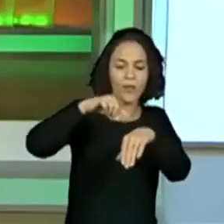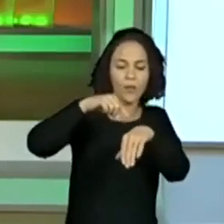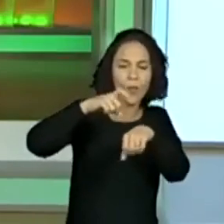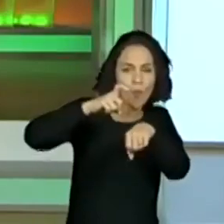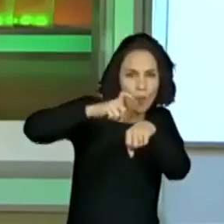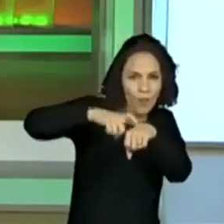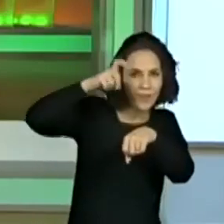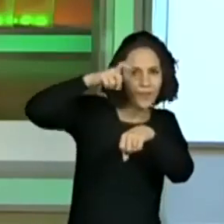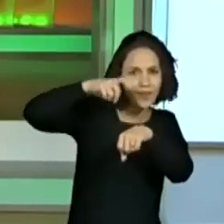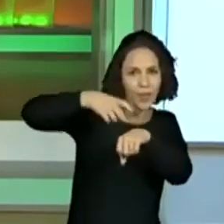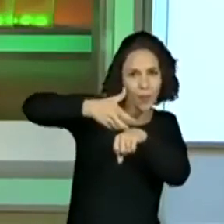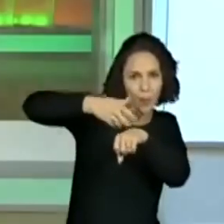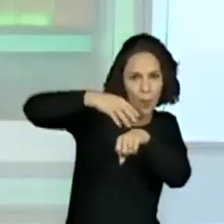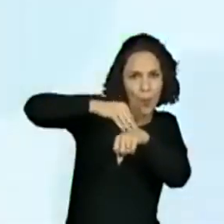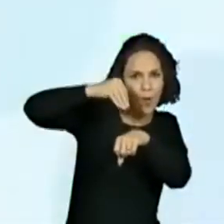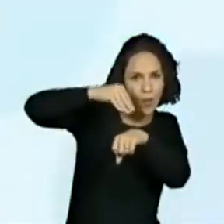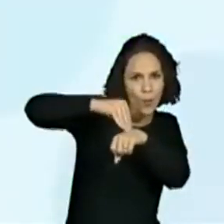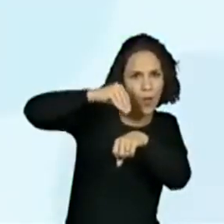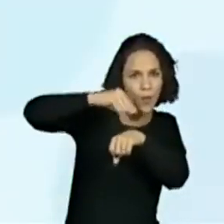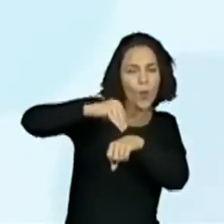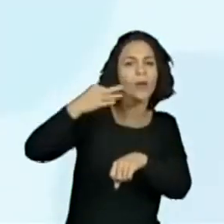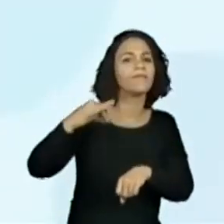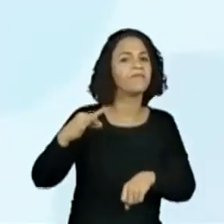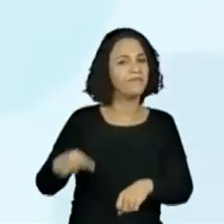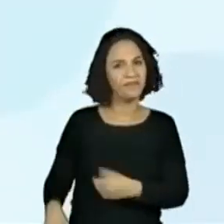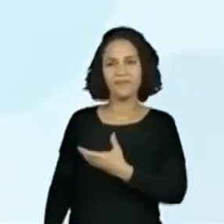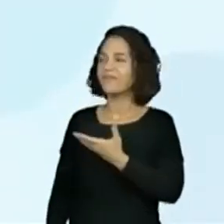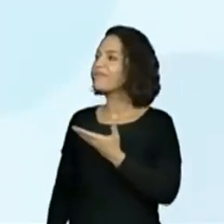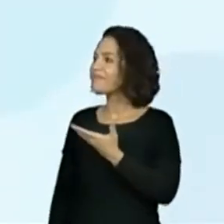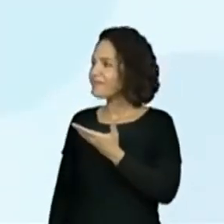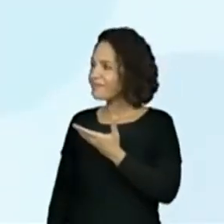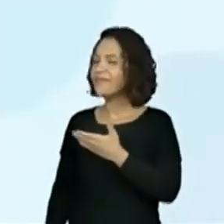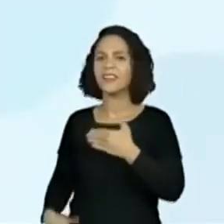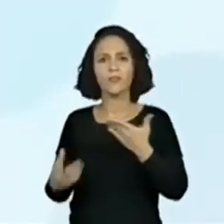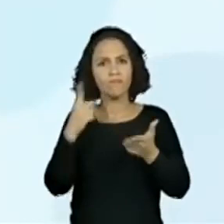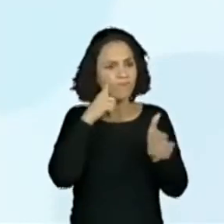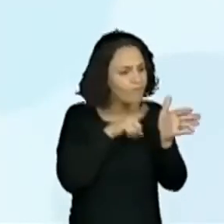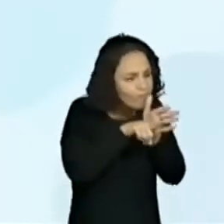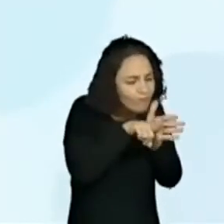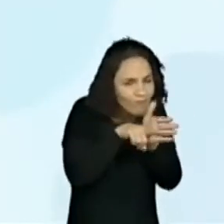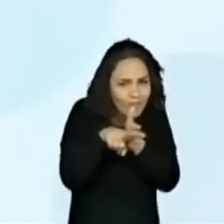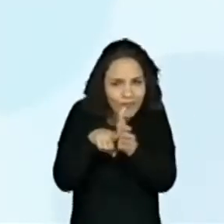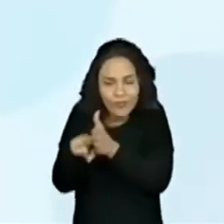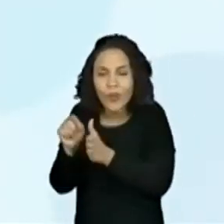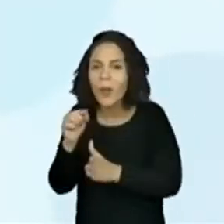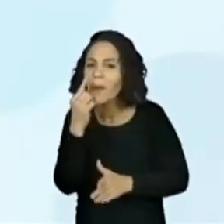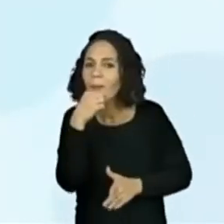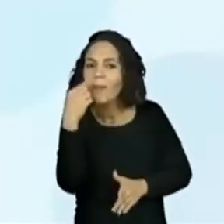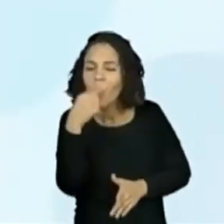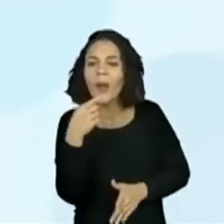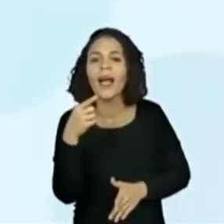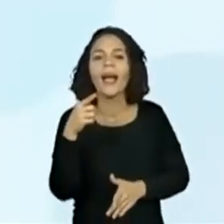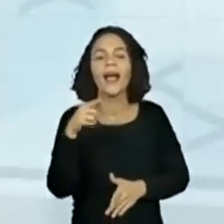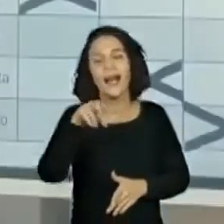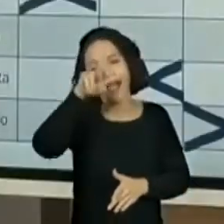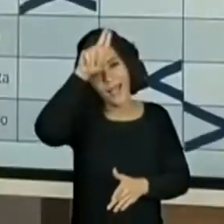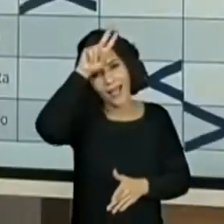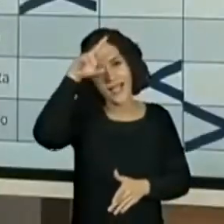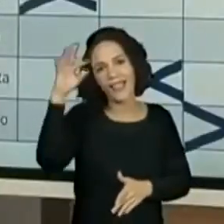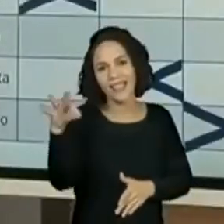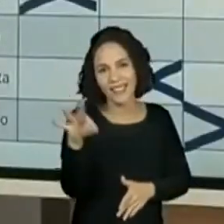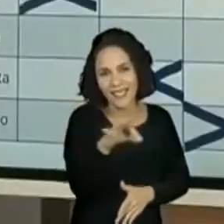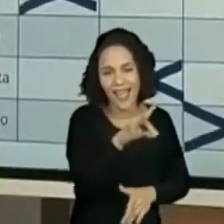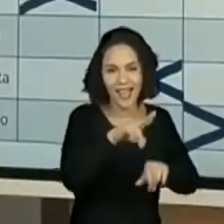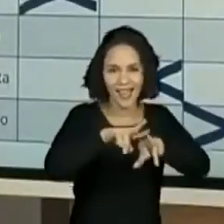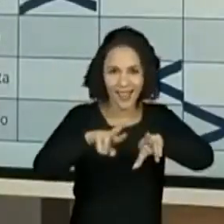o registro aqui com um X. Essa foi a nossa investigação sobre as bocas dos insetos a partir de algumas